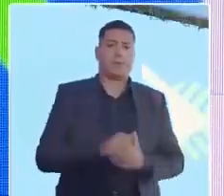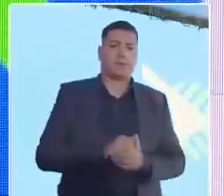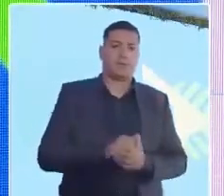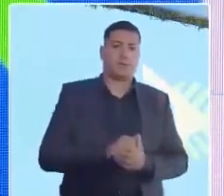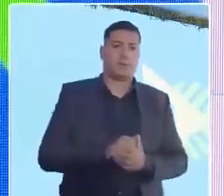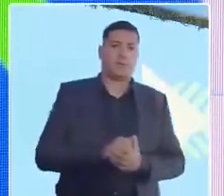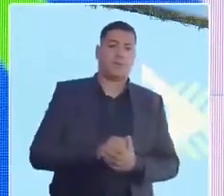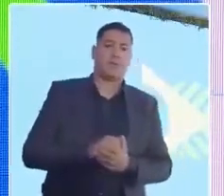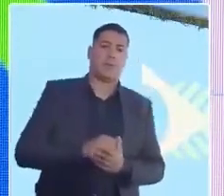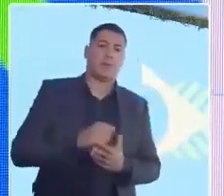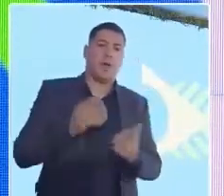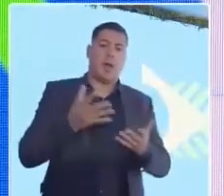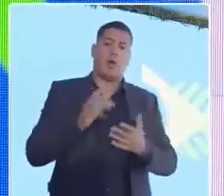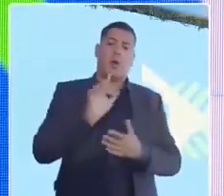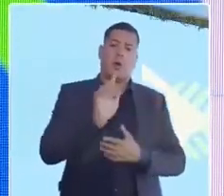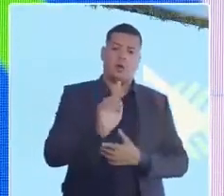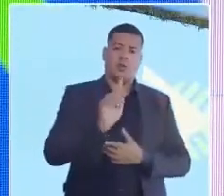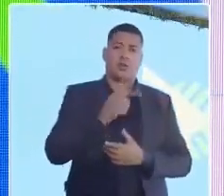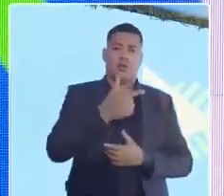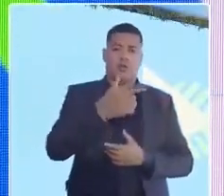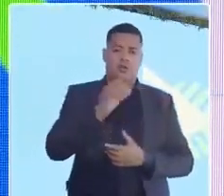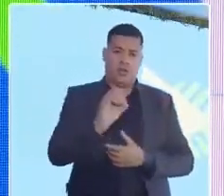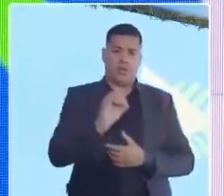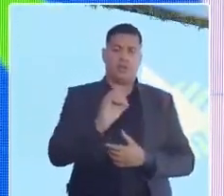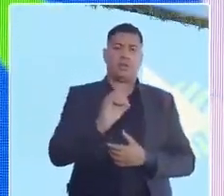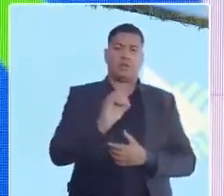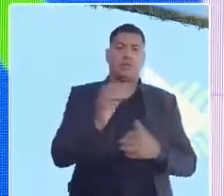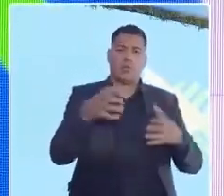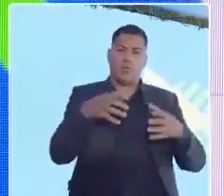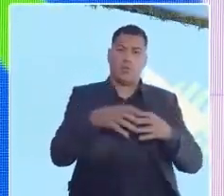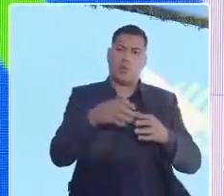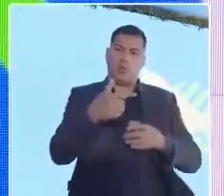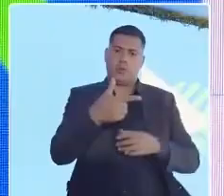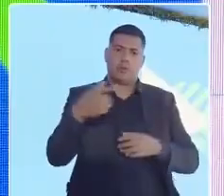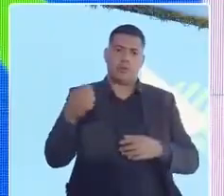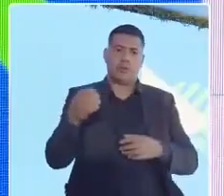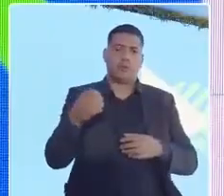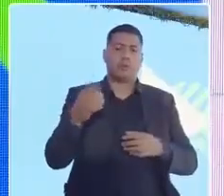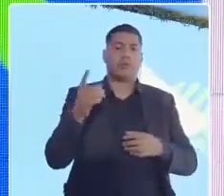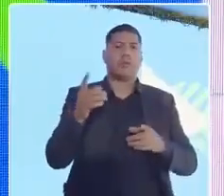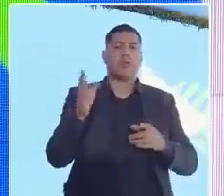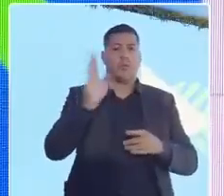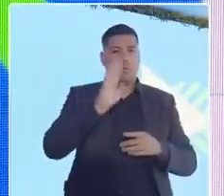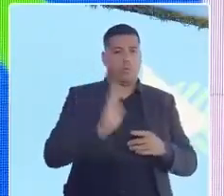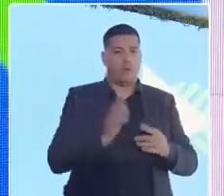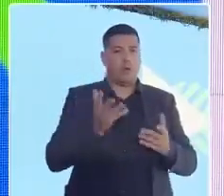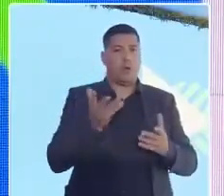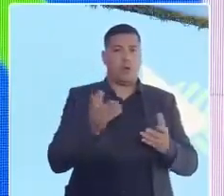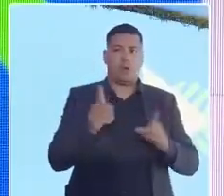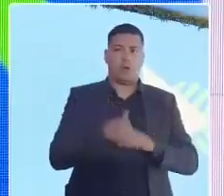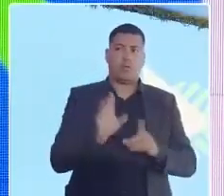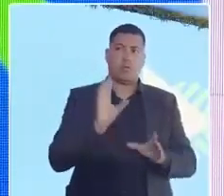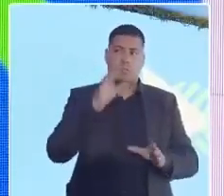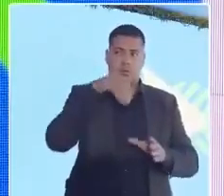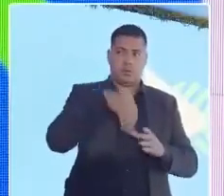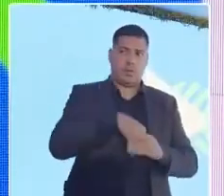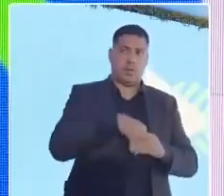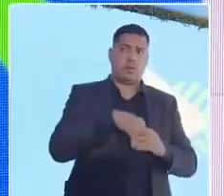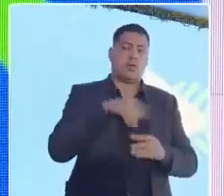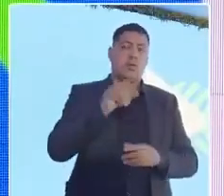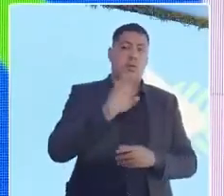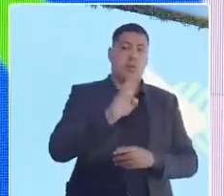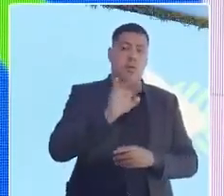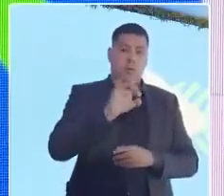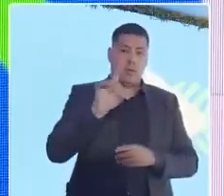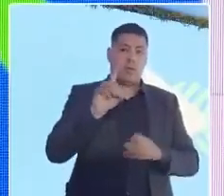G20 que é uma oportunidade para a g do Brasil da América Latina e do mundo se alinhar o bid vai